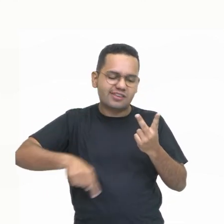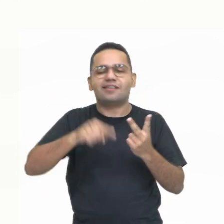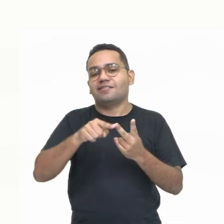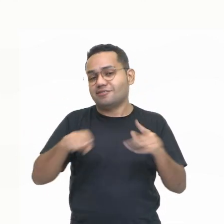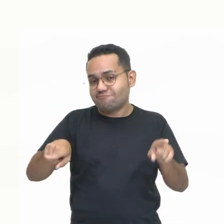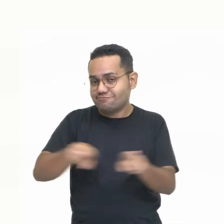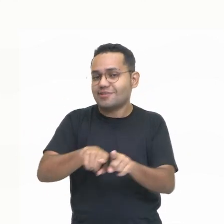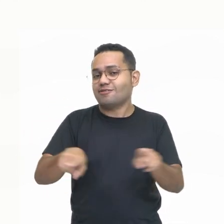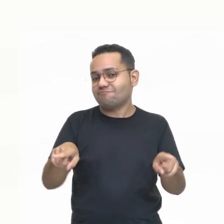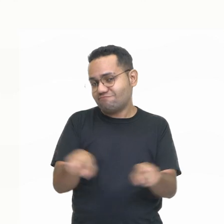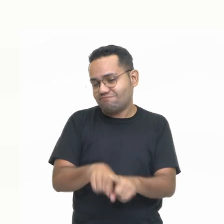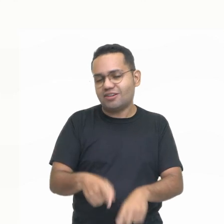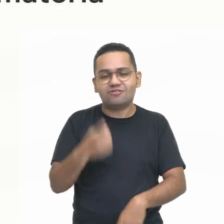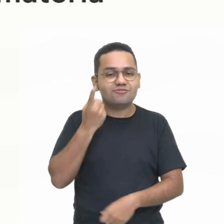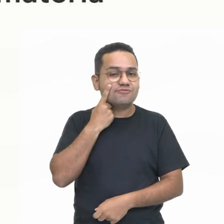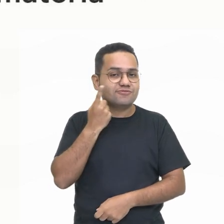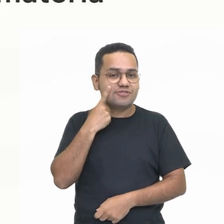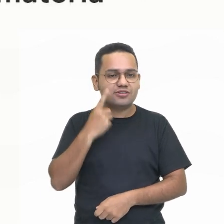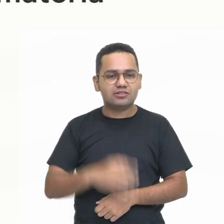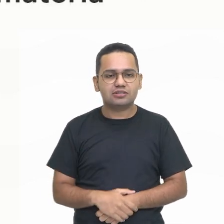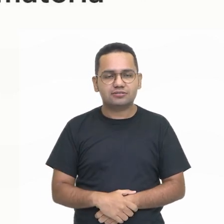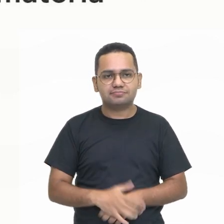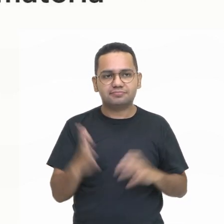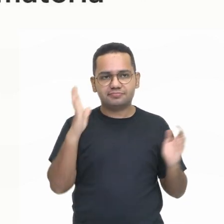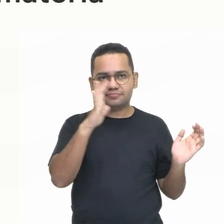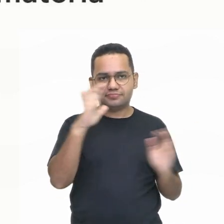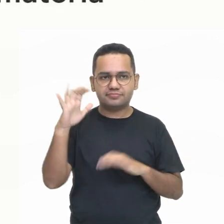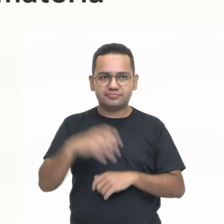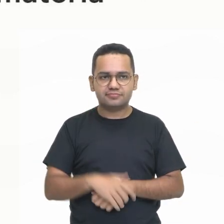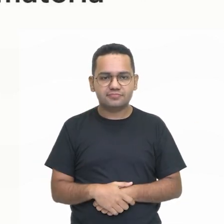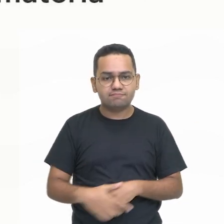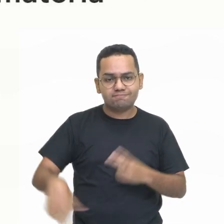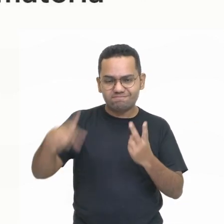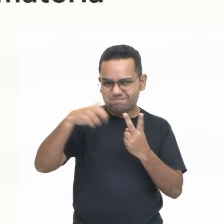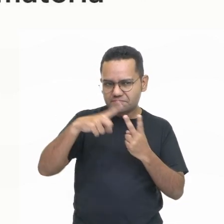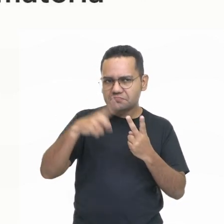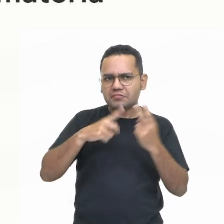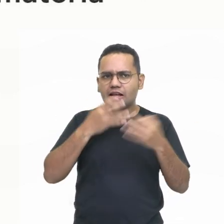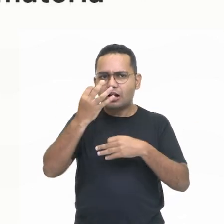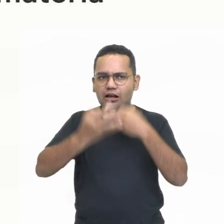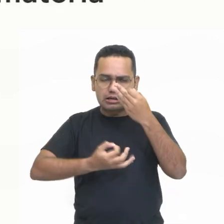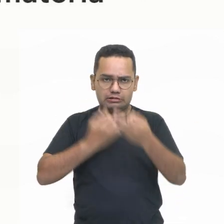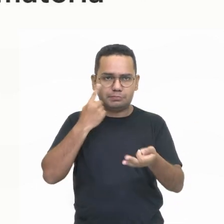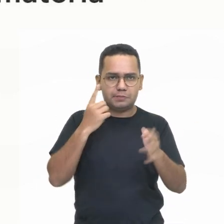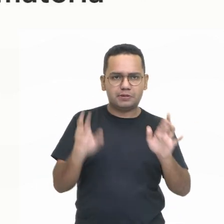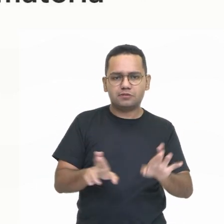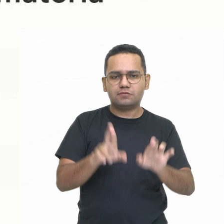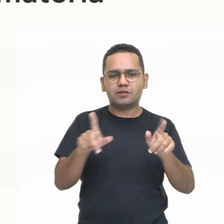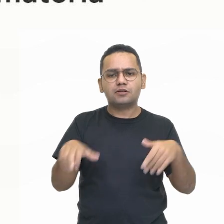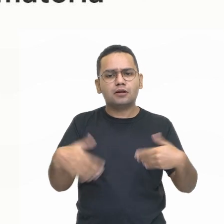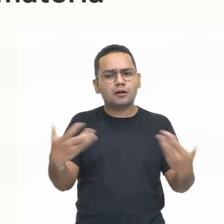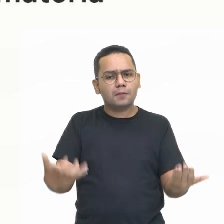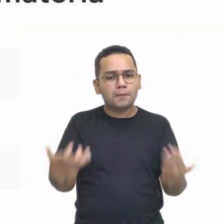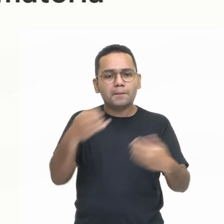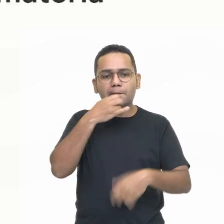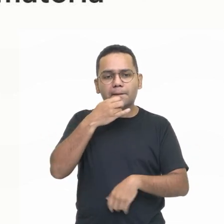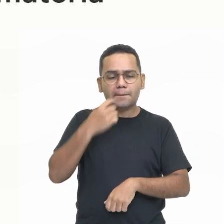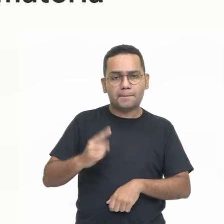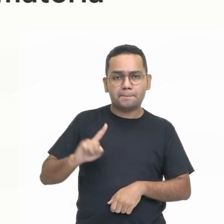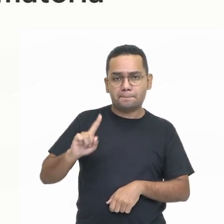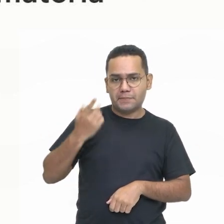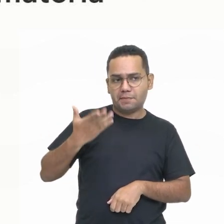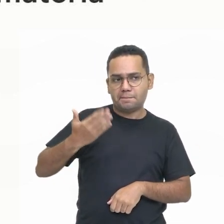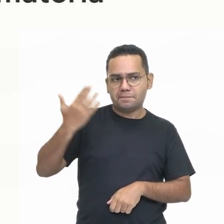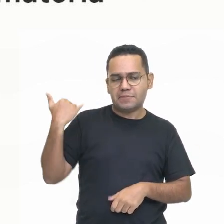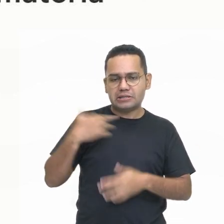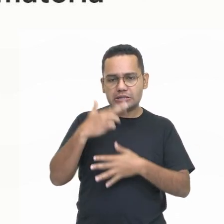gente pode observar nesta cartela. A principal crítica feita a essa hipótese é o fato de que os primeiros seres